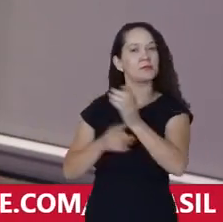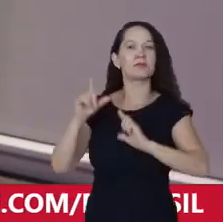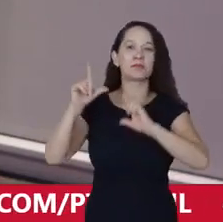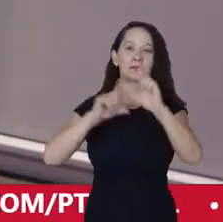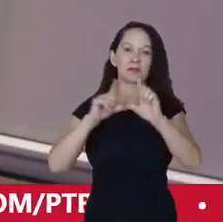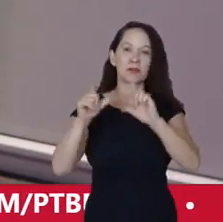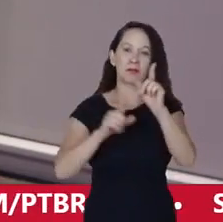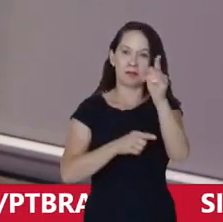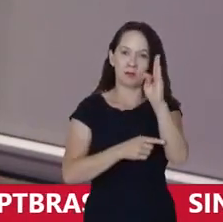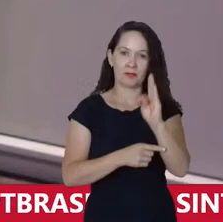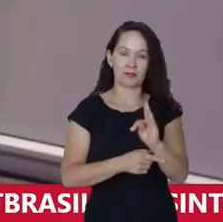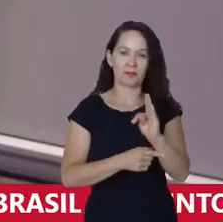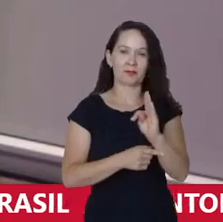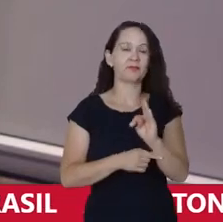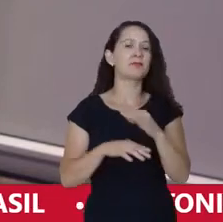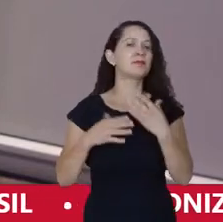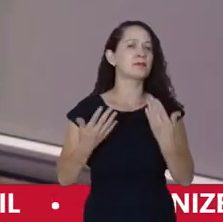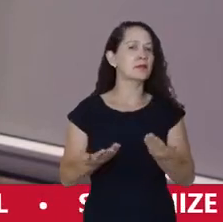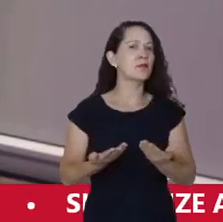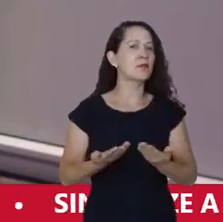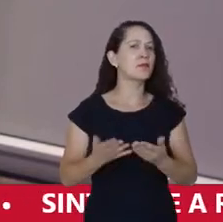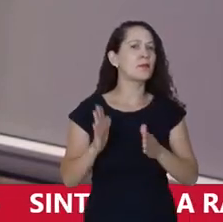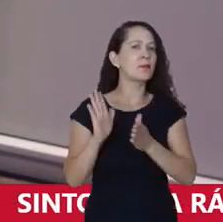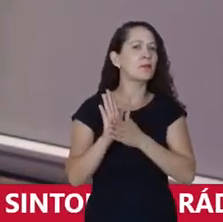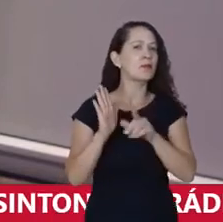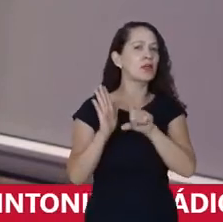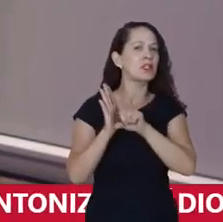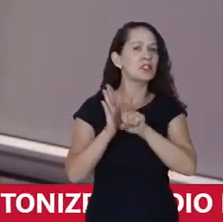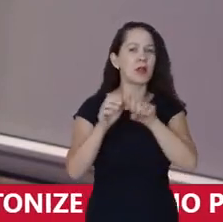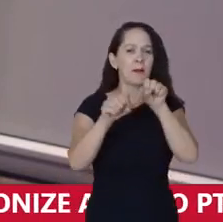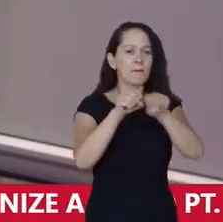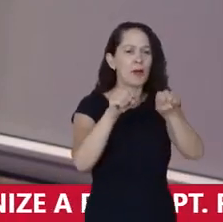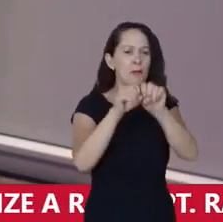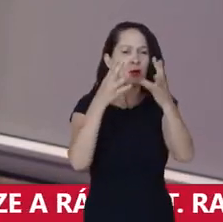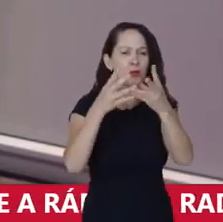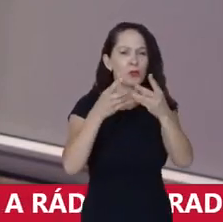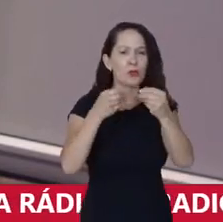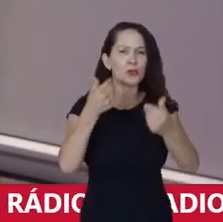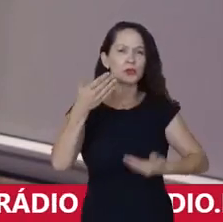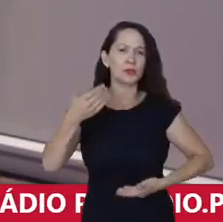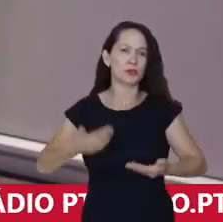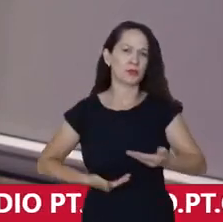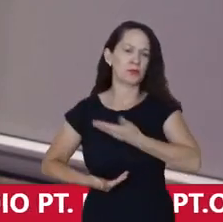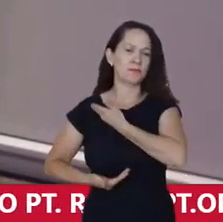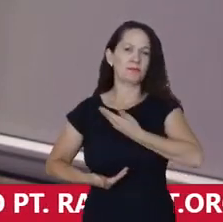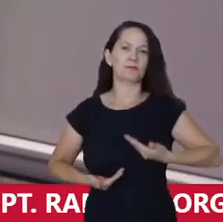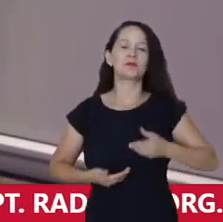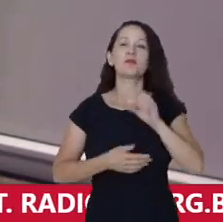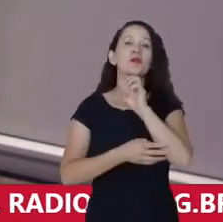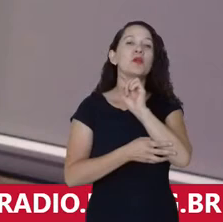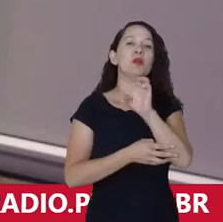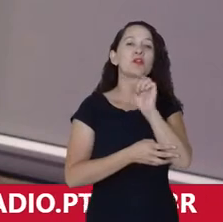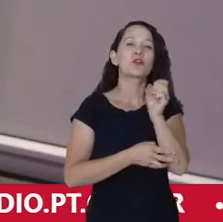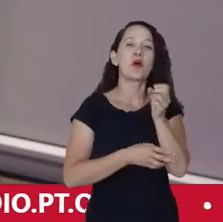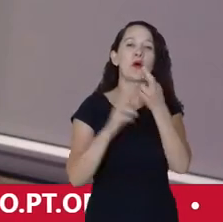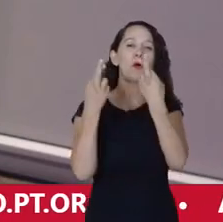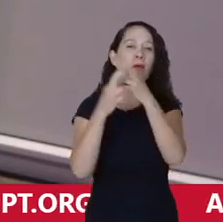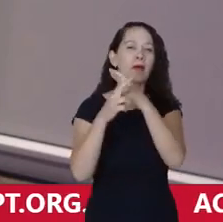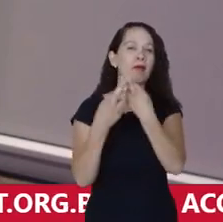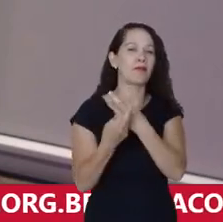aqui do PT. Olha, esta PEC é o desmonte do serviço público. Não se trata de uma